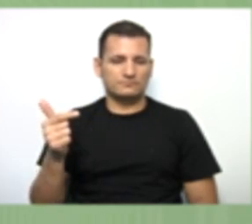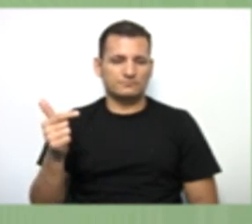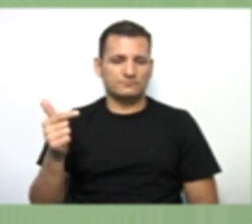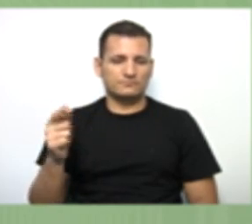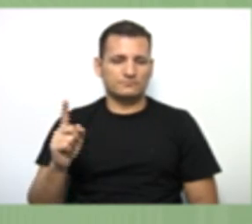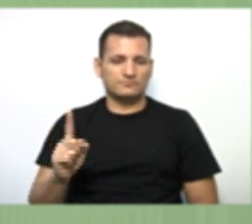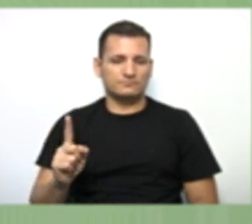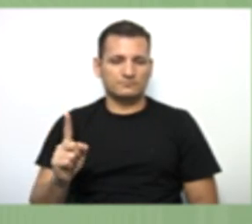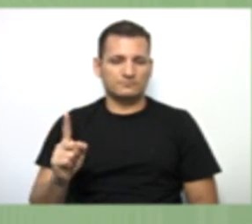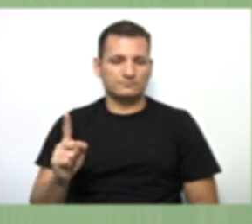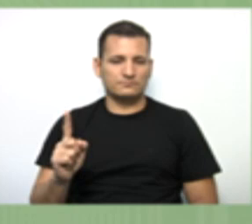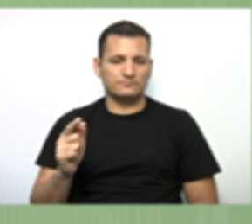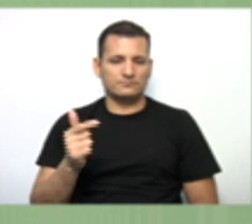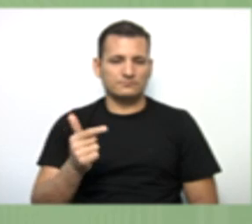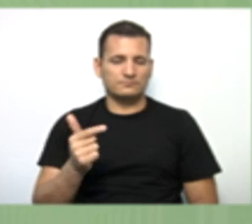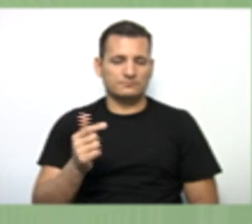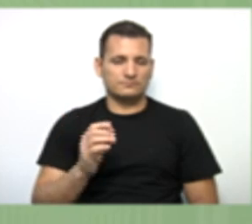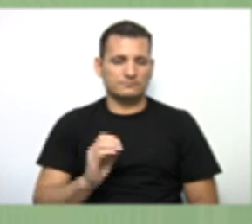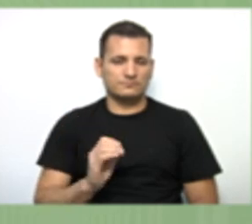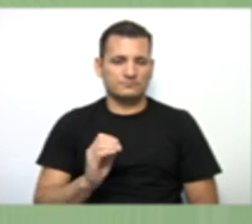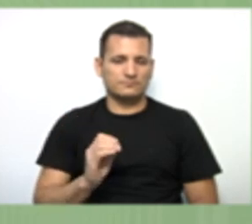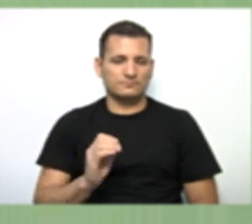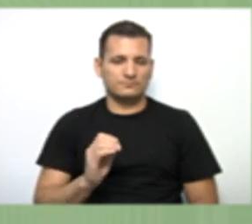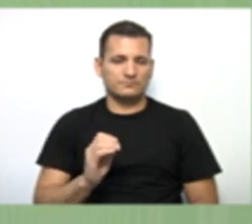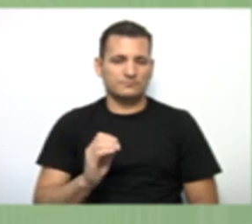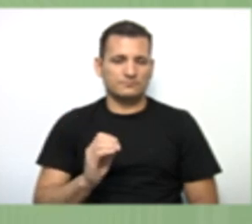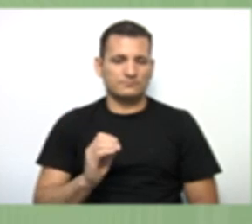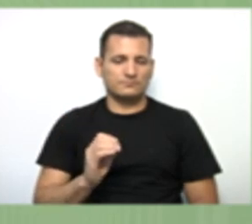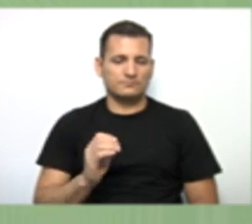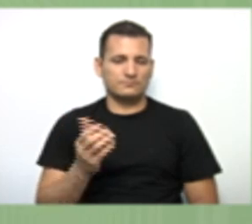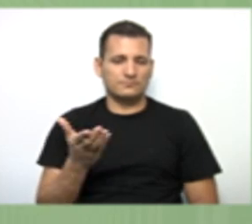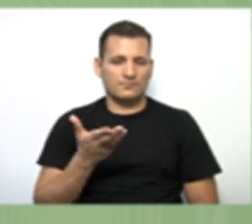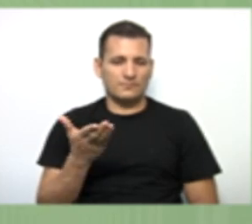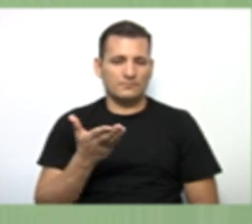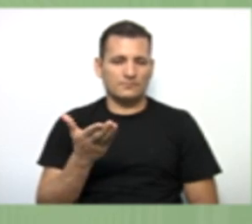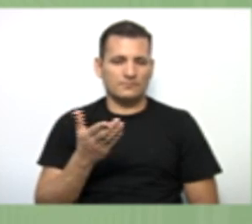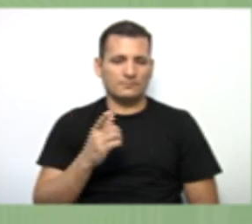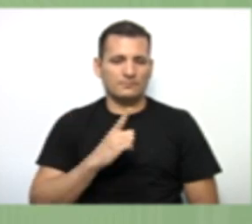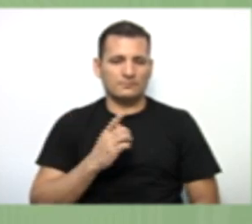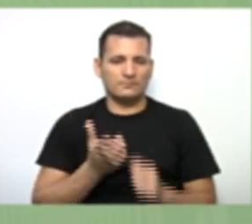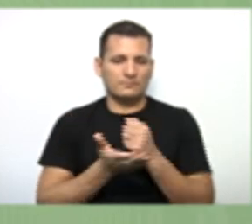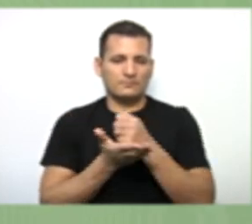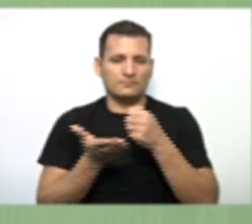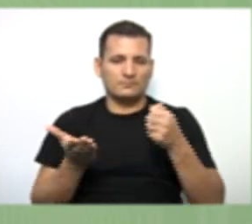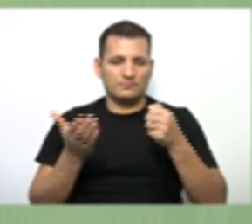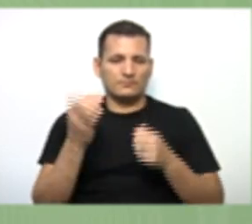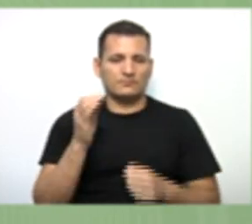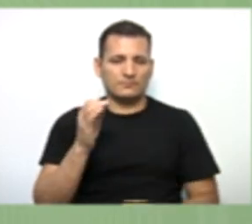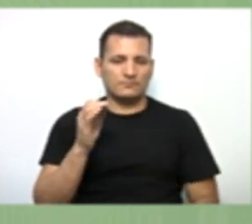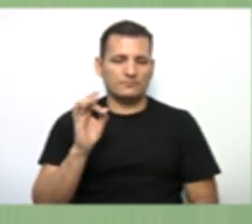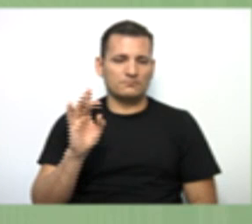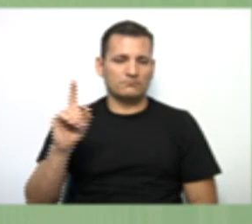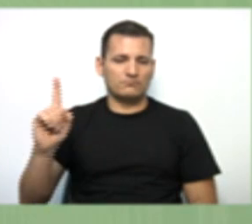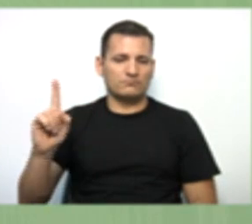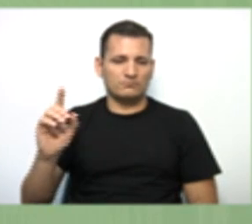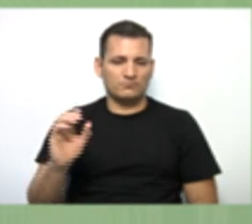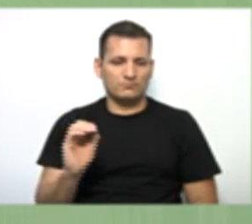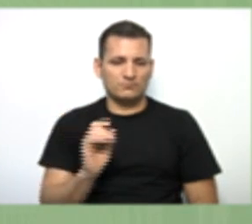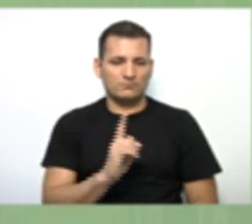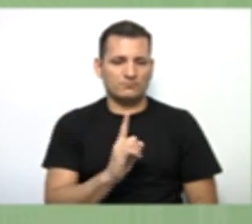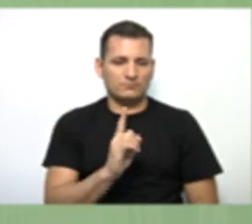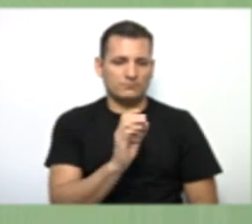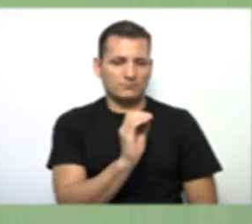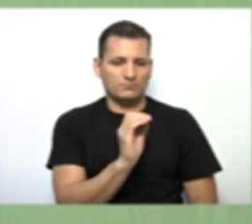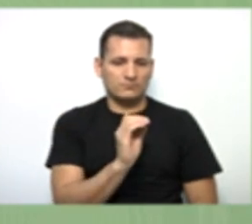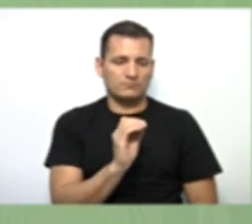dá 1, 2 dá 0, e agora eu tenho a base 10, só junto, 1, 0, 1, 0,